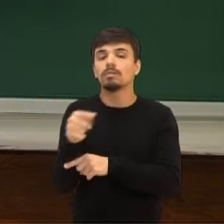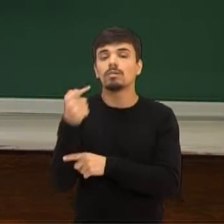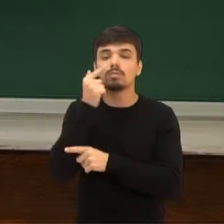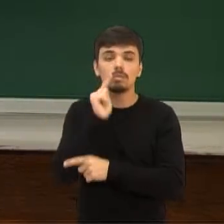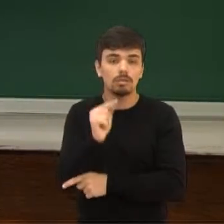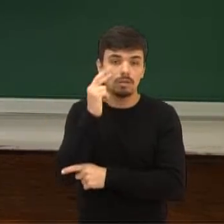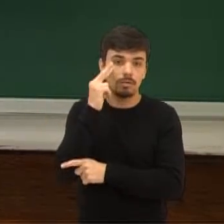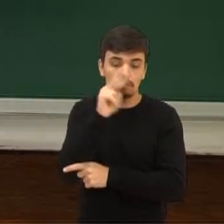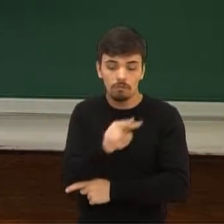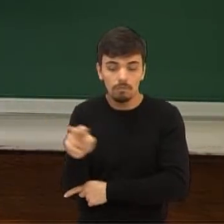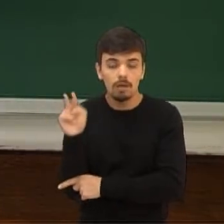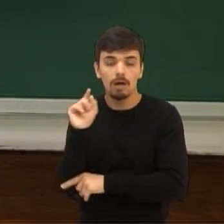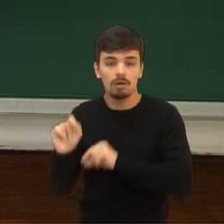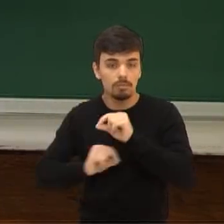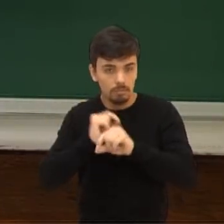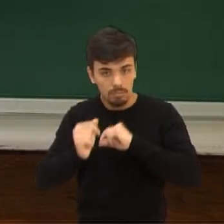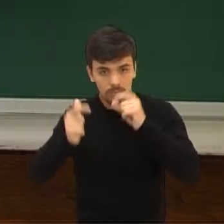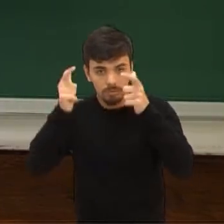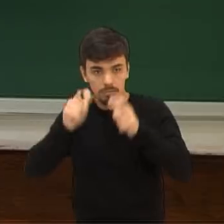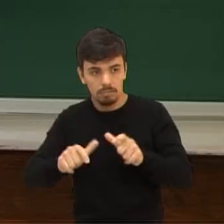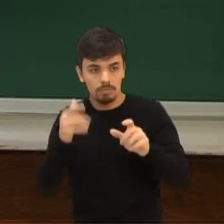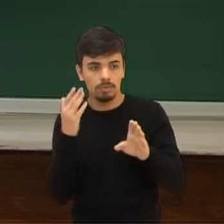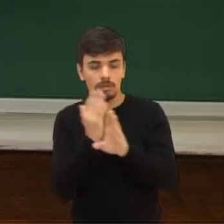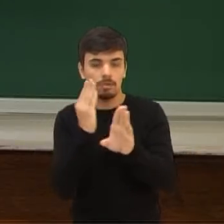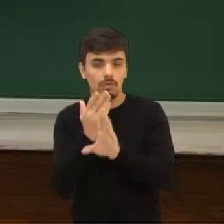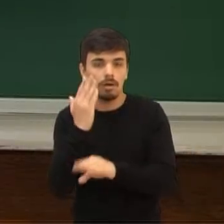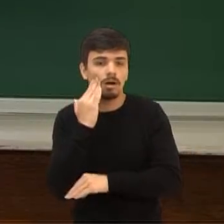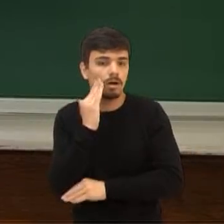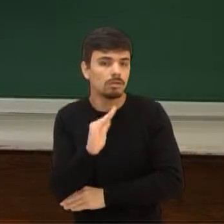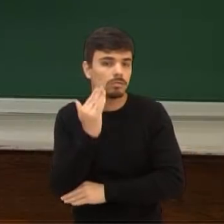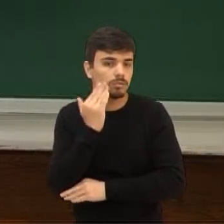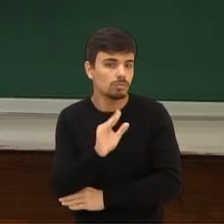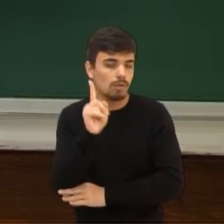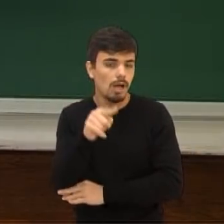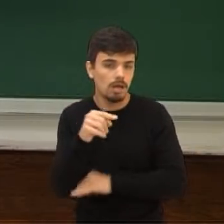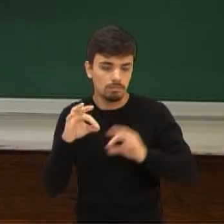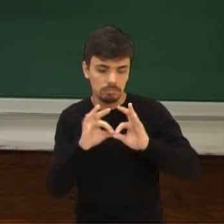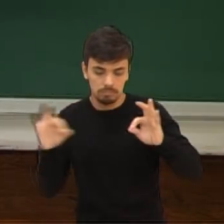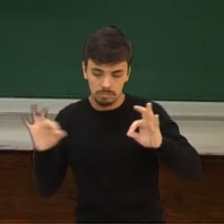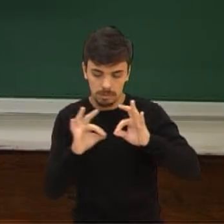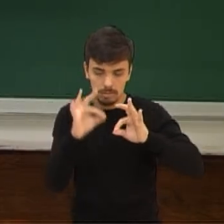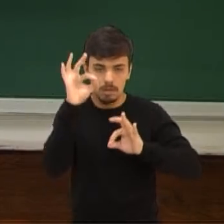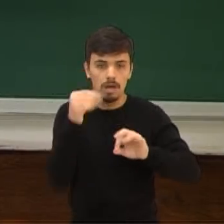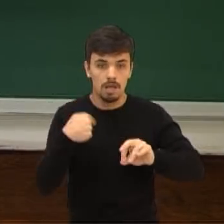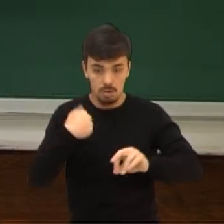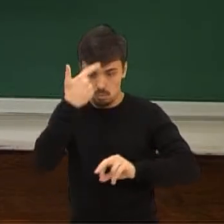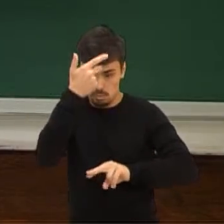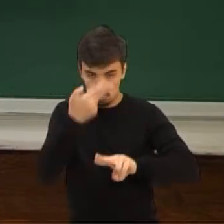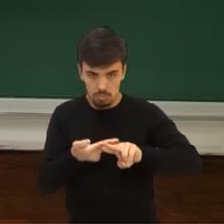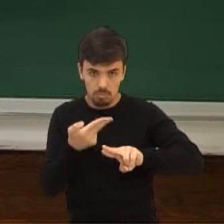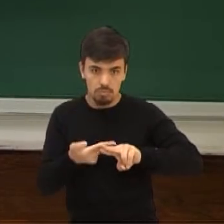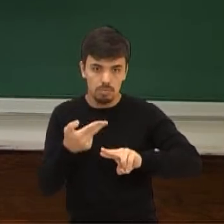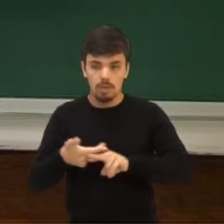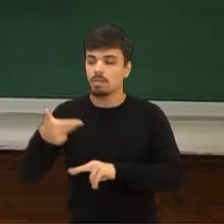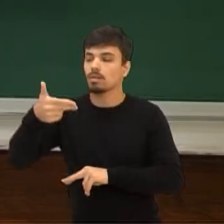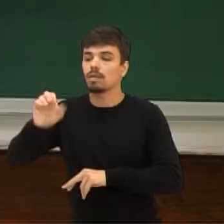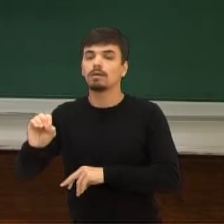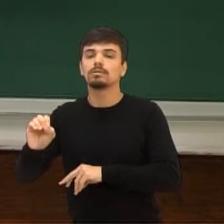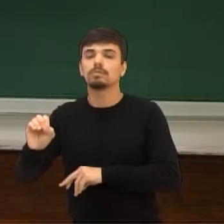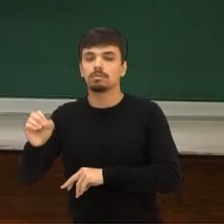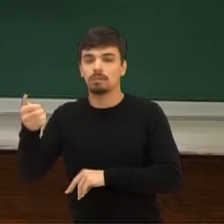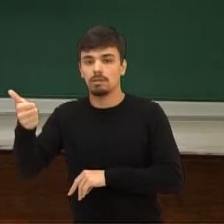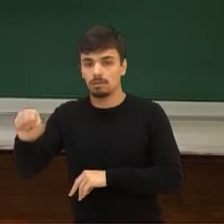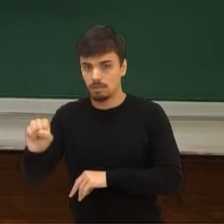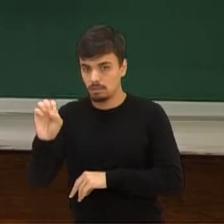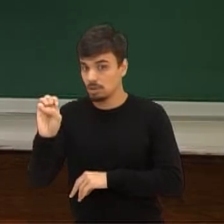conseguirem visualizar onde está em azul, foi a medida que a prof usou de 10 centímetros,